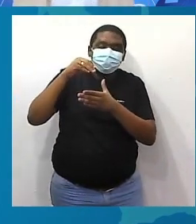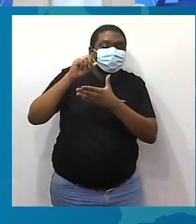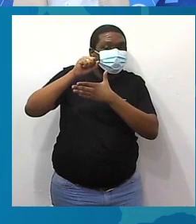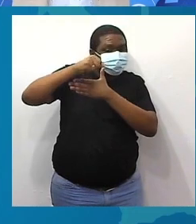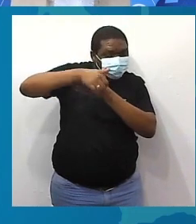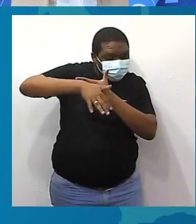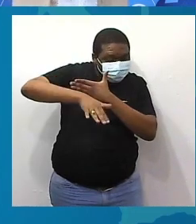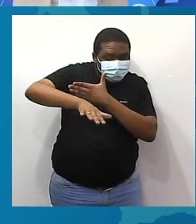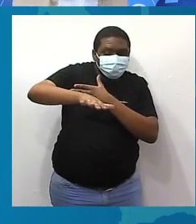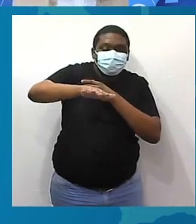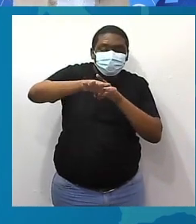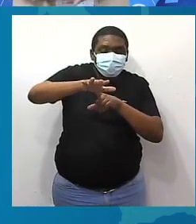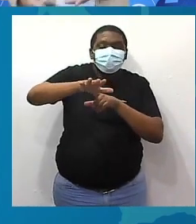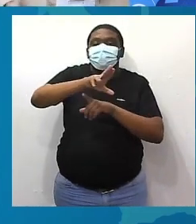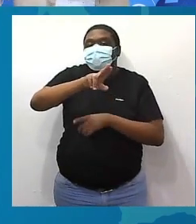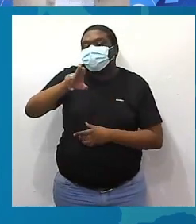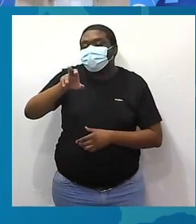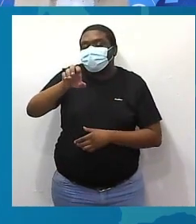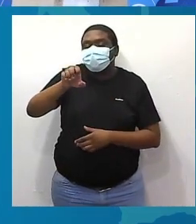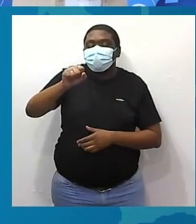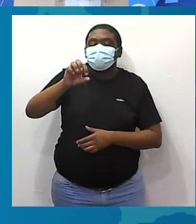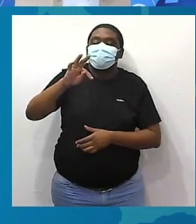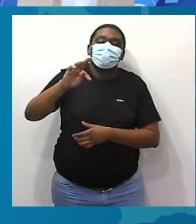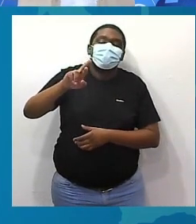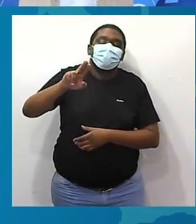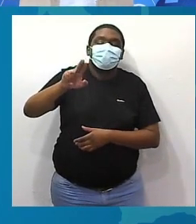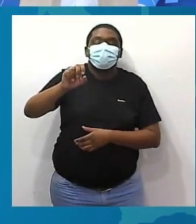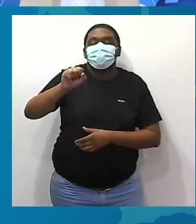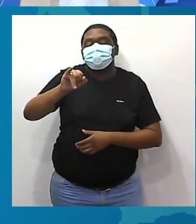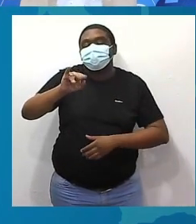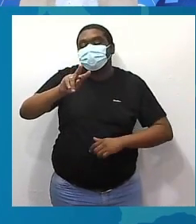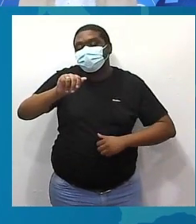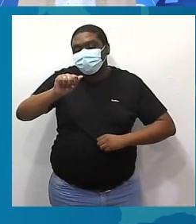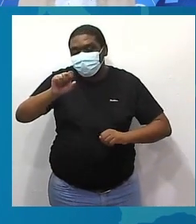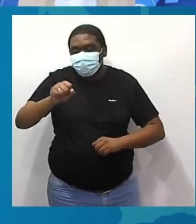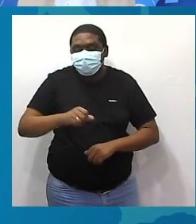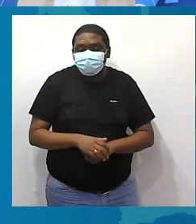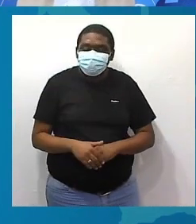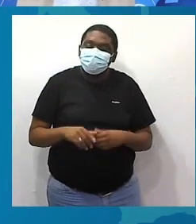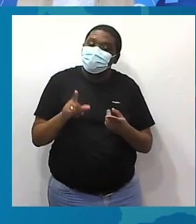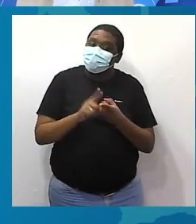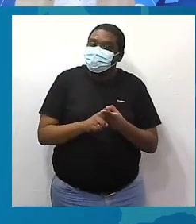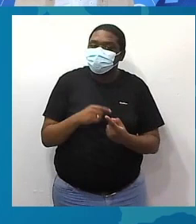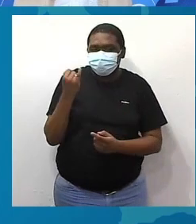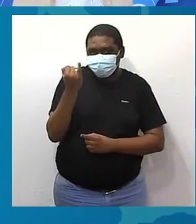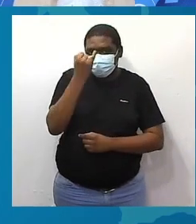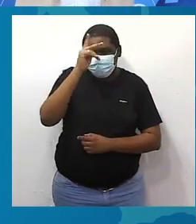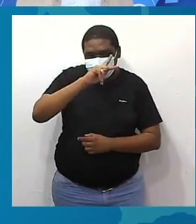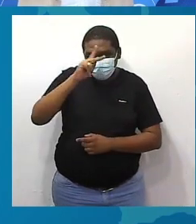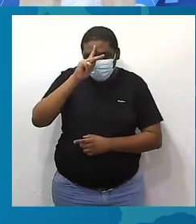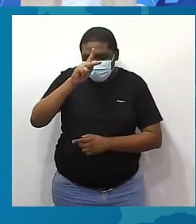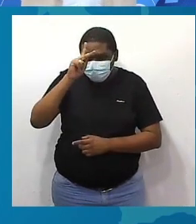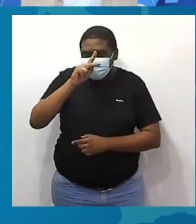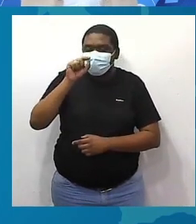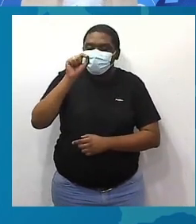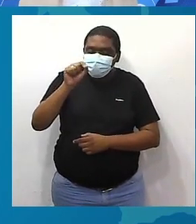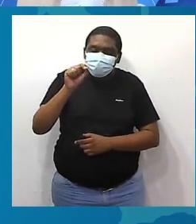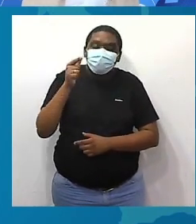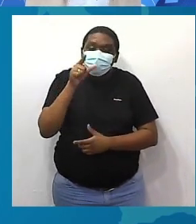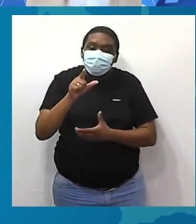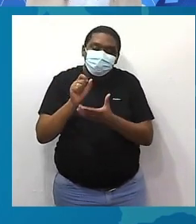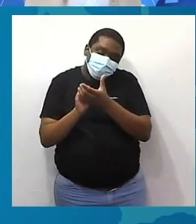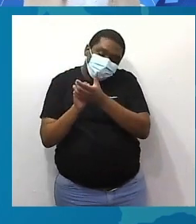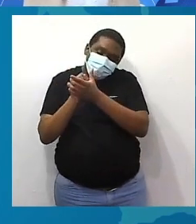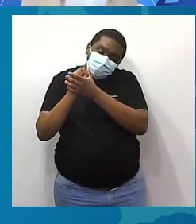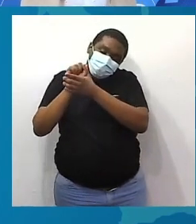externamente, que a gente chama de extrusivas. Bom, cabe aí também lembrar que quando o magma ele atinge